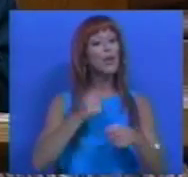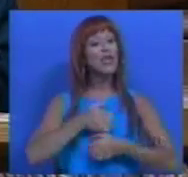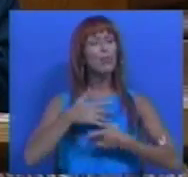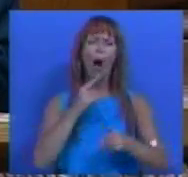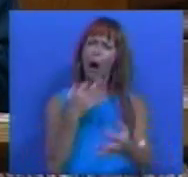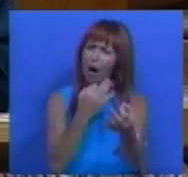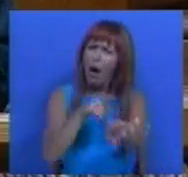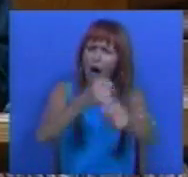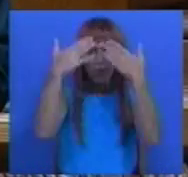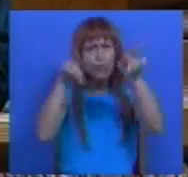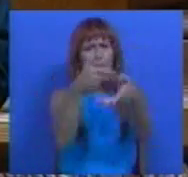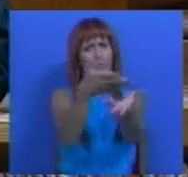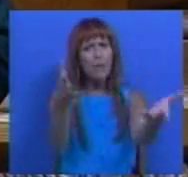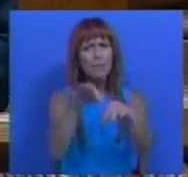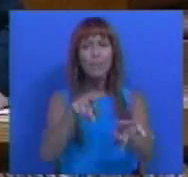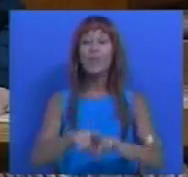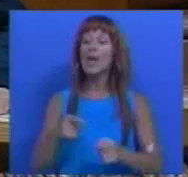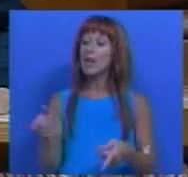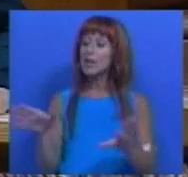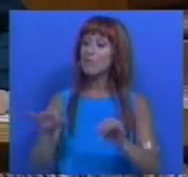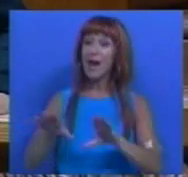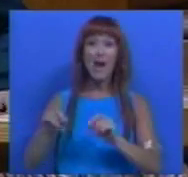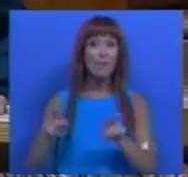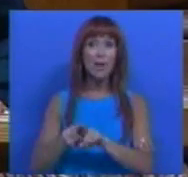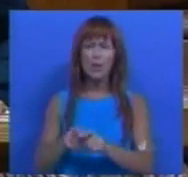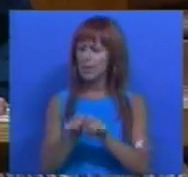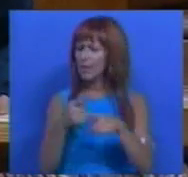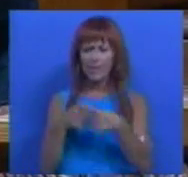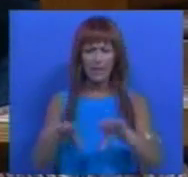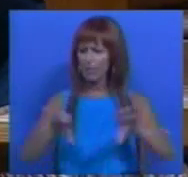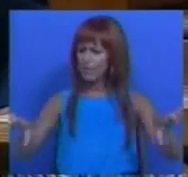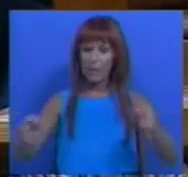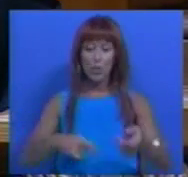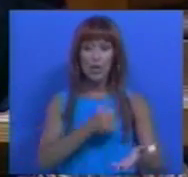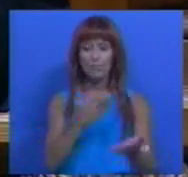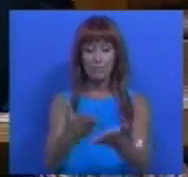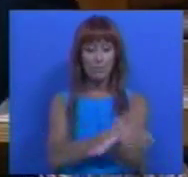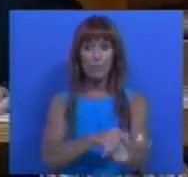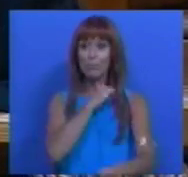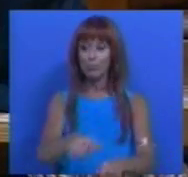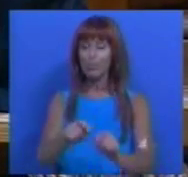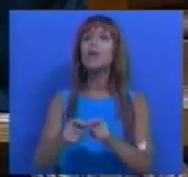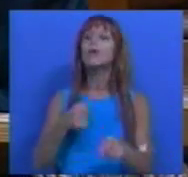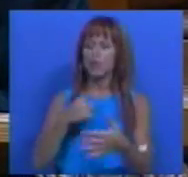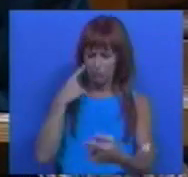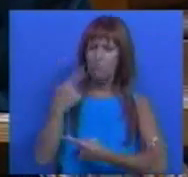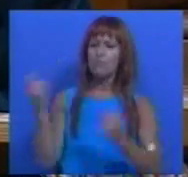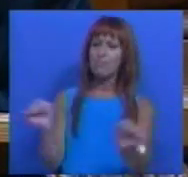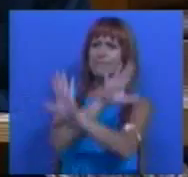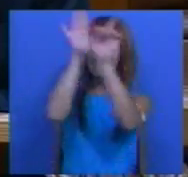de fé na democracia. Eles são cada vez mais opostos e o visto prévio é disso expoente